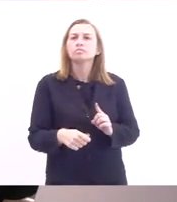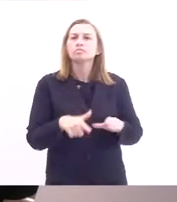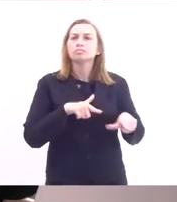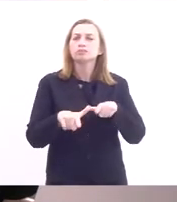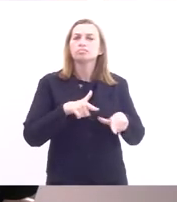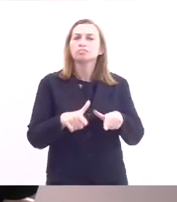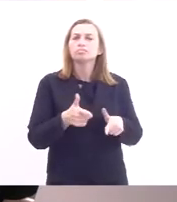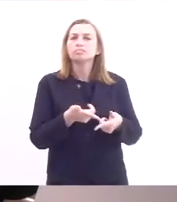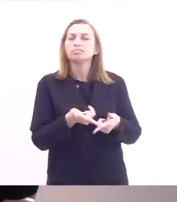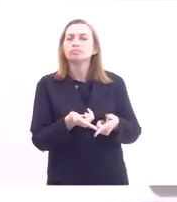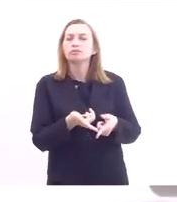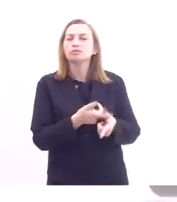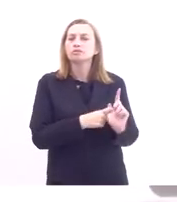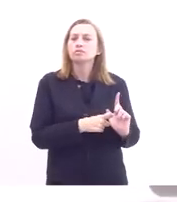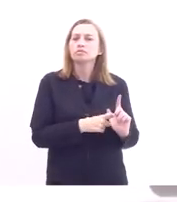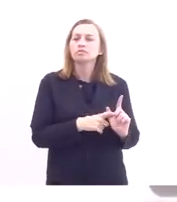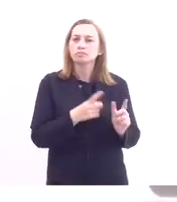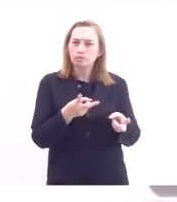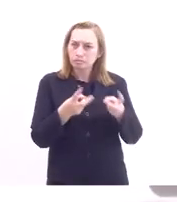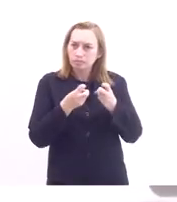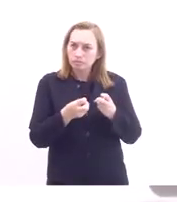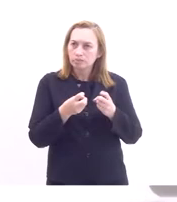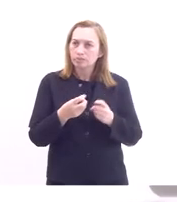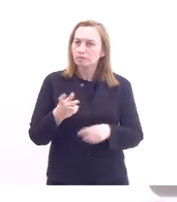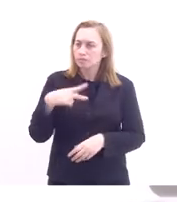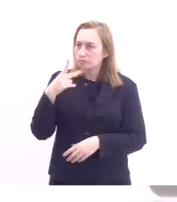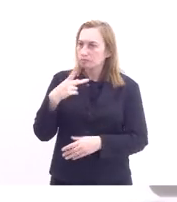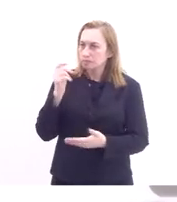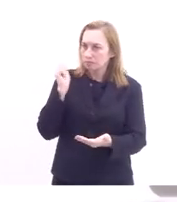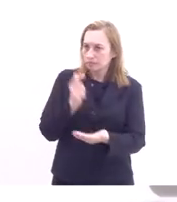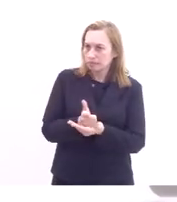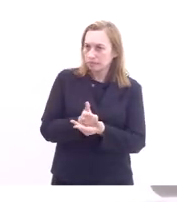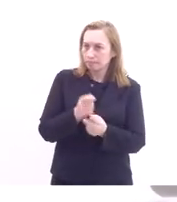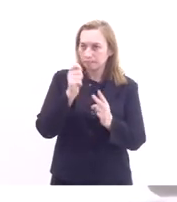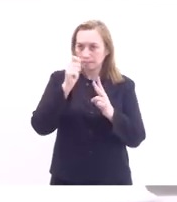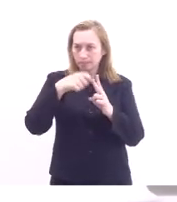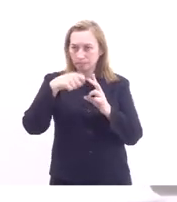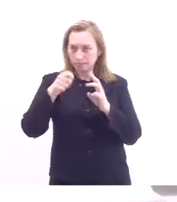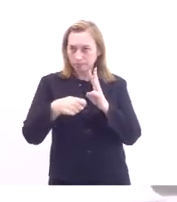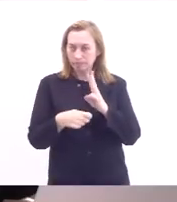da dívida? Vou verificar qual o valor que a gente vai pagar mensalmente.